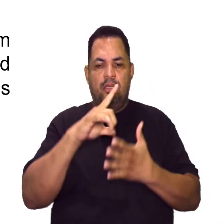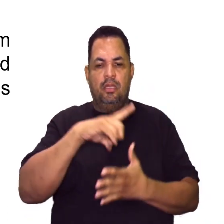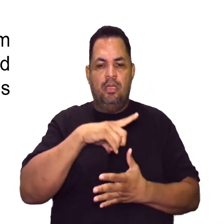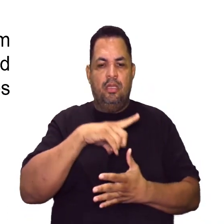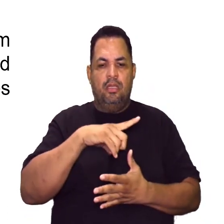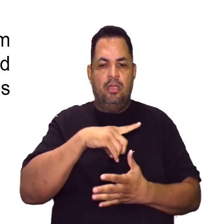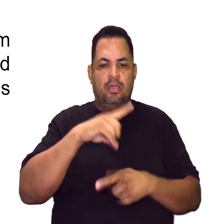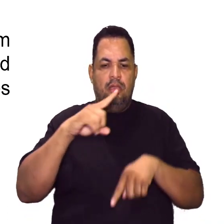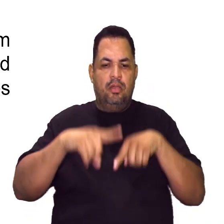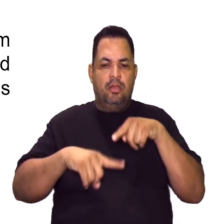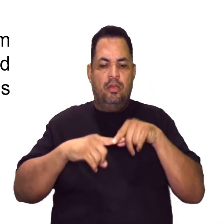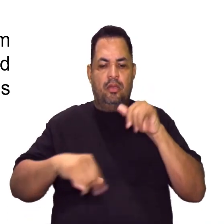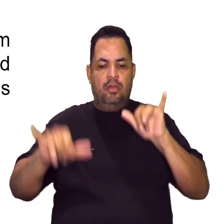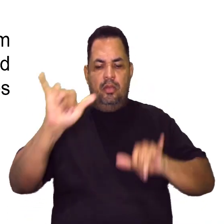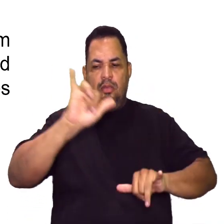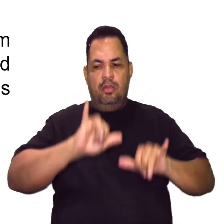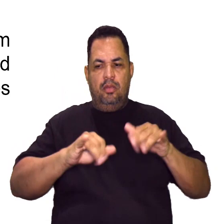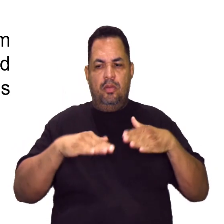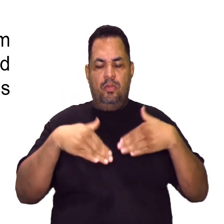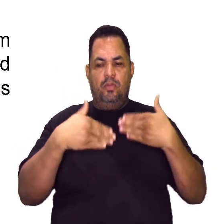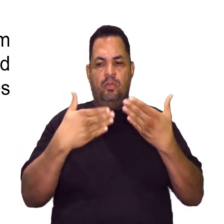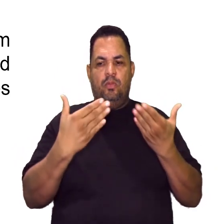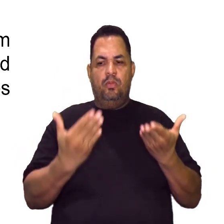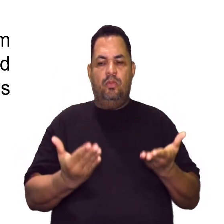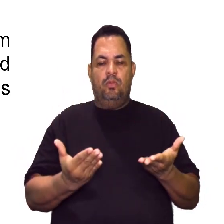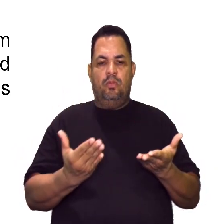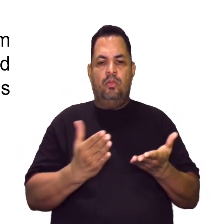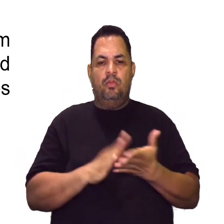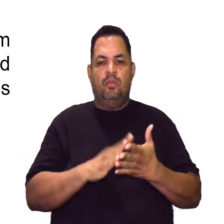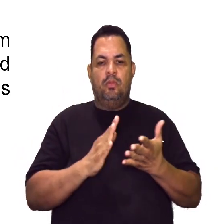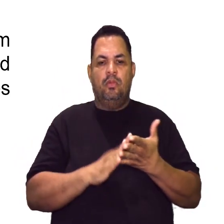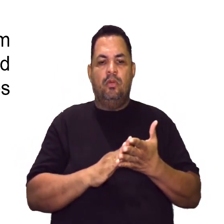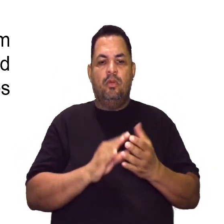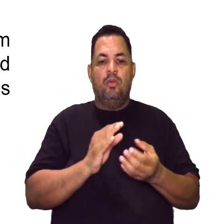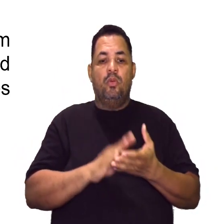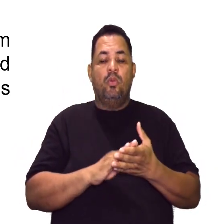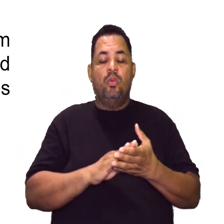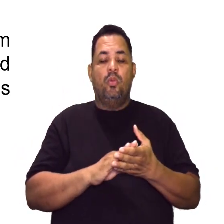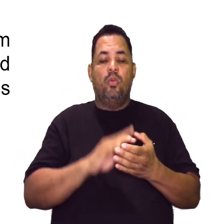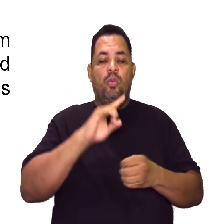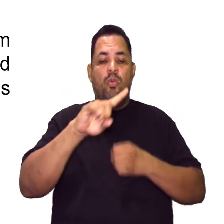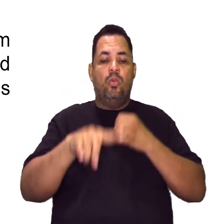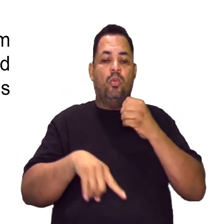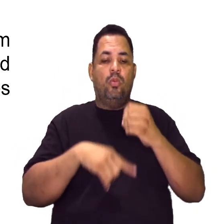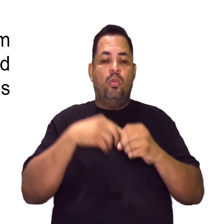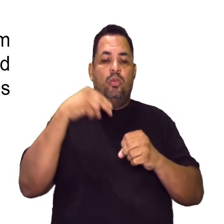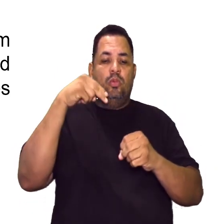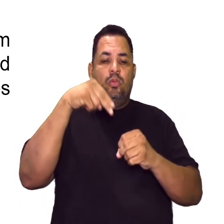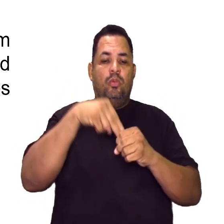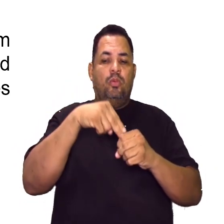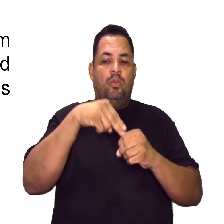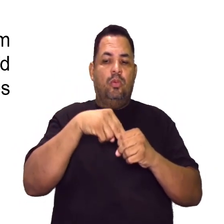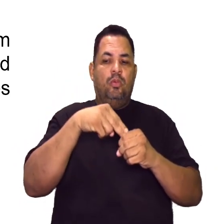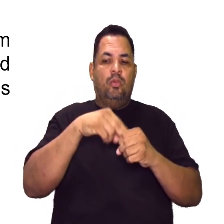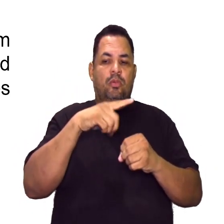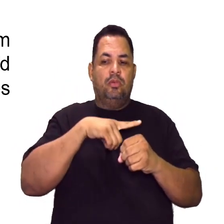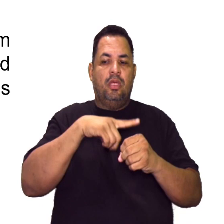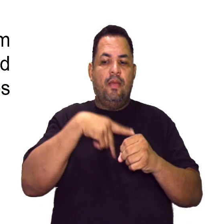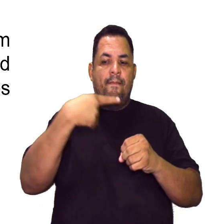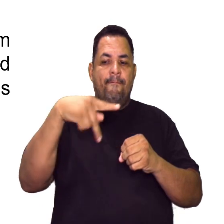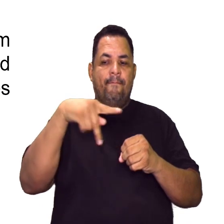existem elementos químicos que quando o átomo é central, sobra pares de